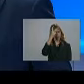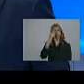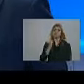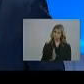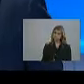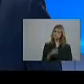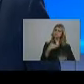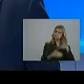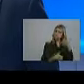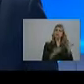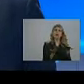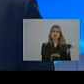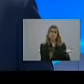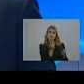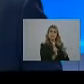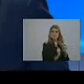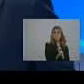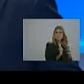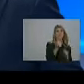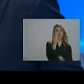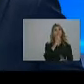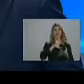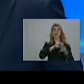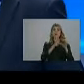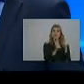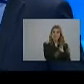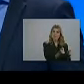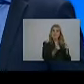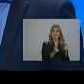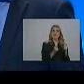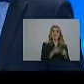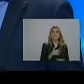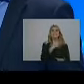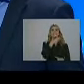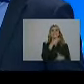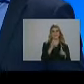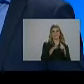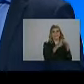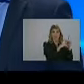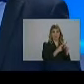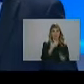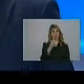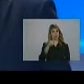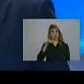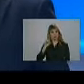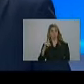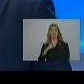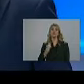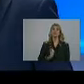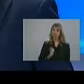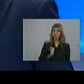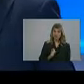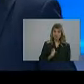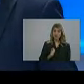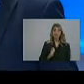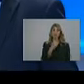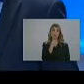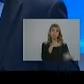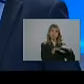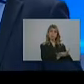equilíbrio. Nós realizamos Olimpíadas reduzindo o endividamento. Em 2008, nós tínhamos da nossa receita